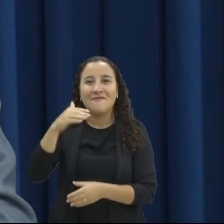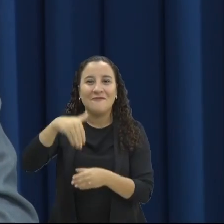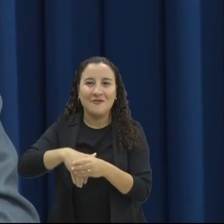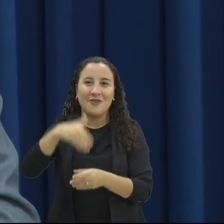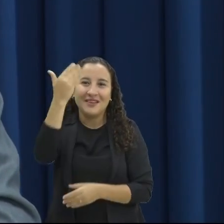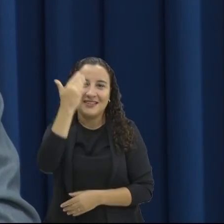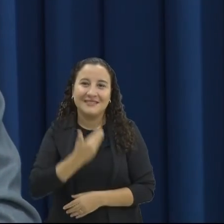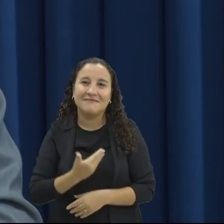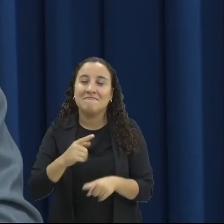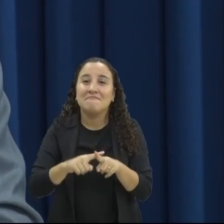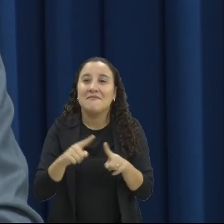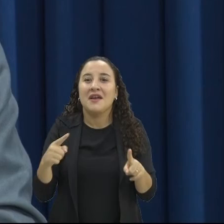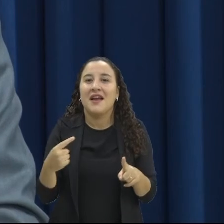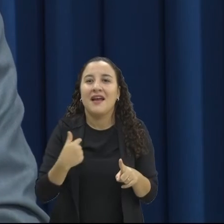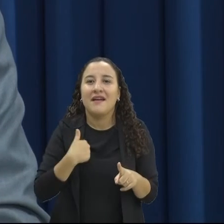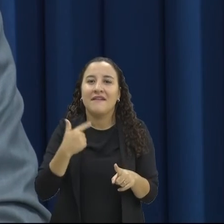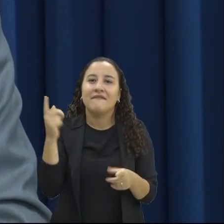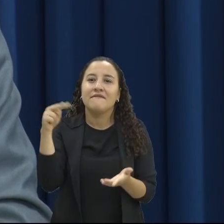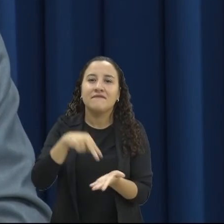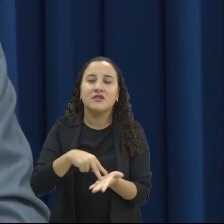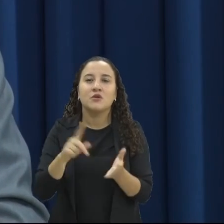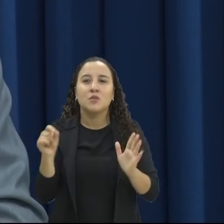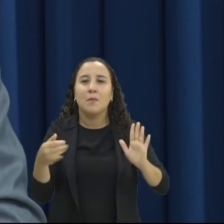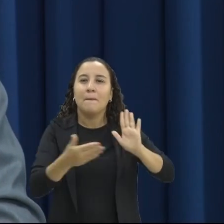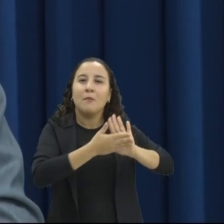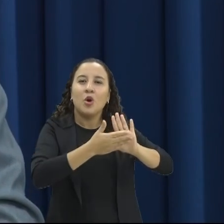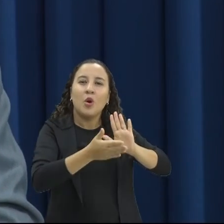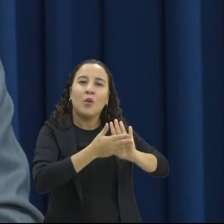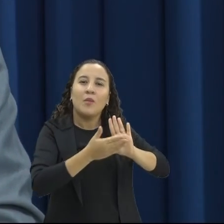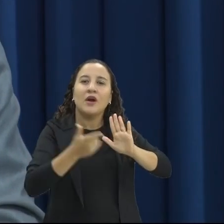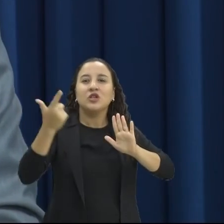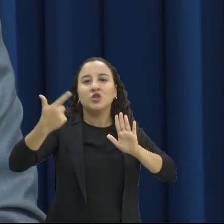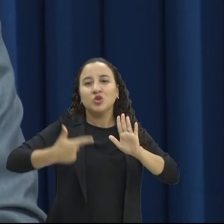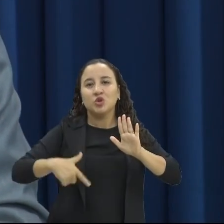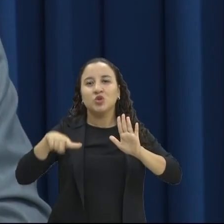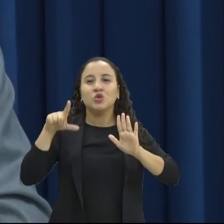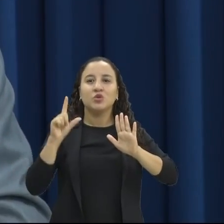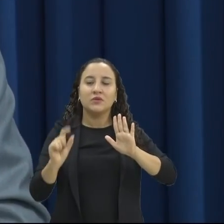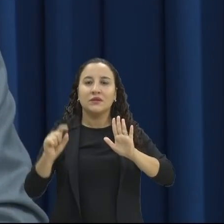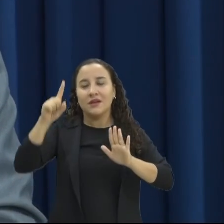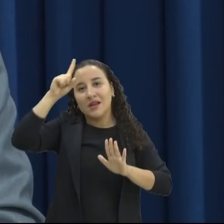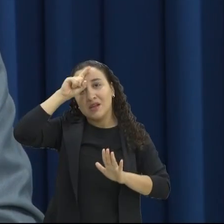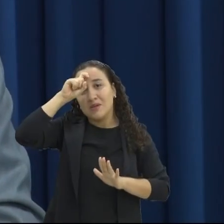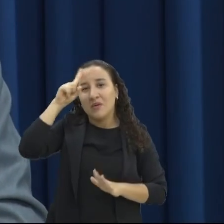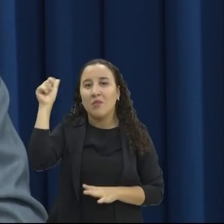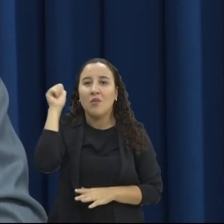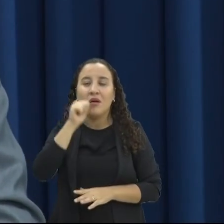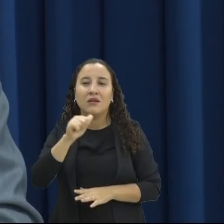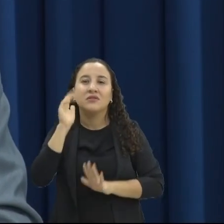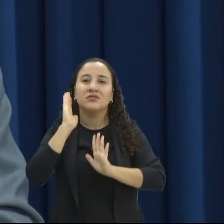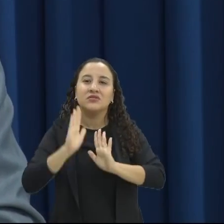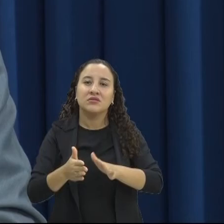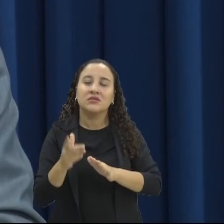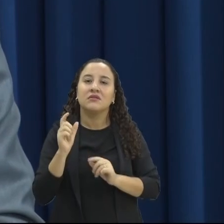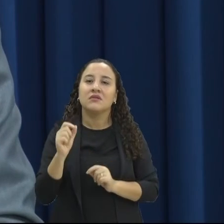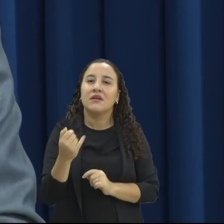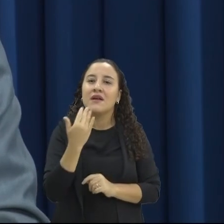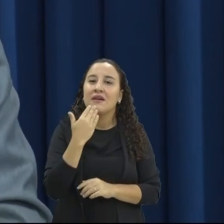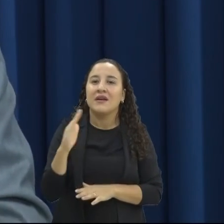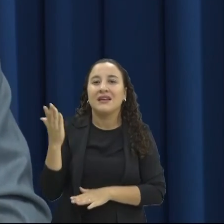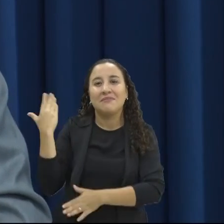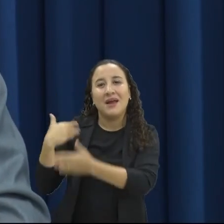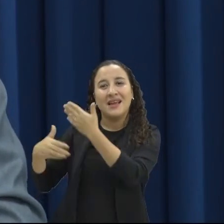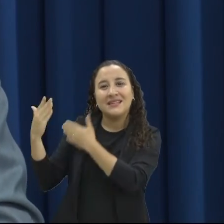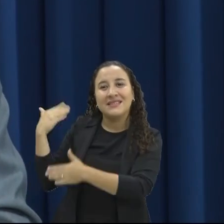Fábio Novo. Eu não vou vir aqui prometer, como já estão prometendo de novo, o Hospital da Mulher, que já estava prometido no programa